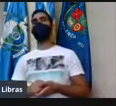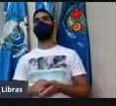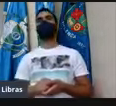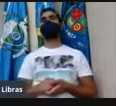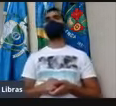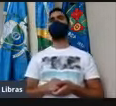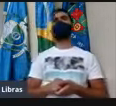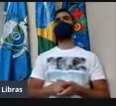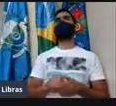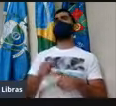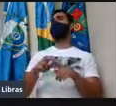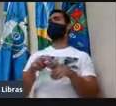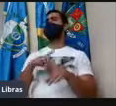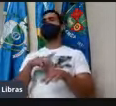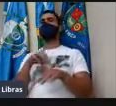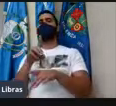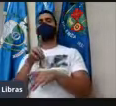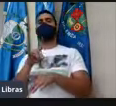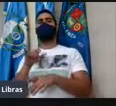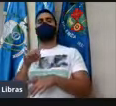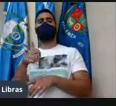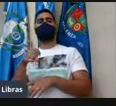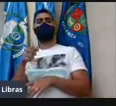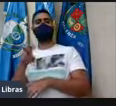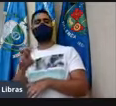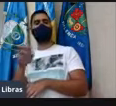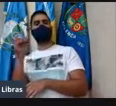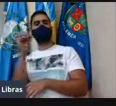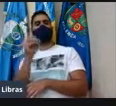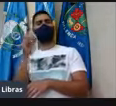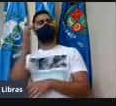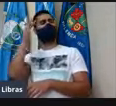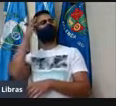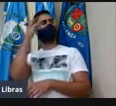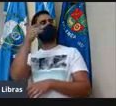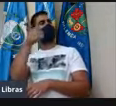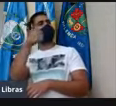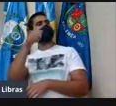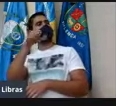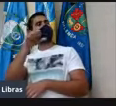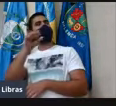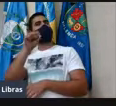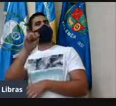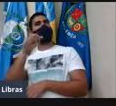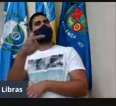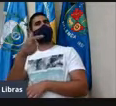né, por ser dia 15 de outubro, se eu não me engano, foi em